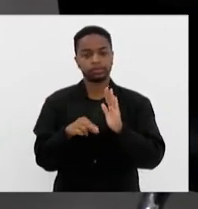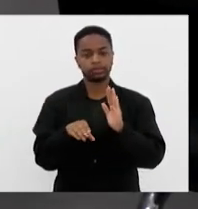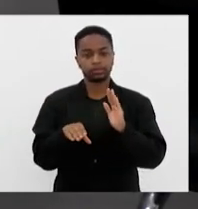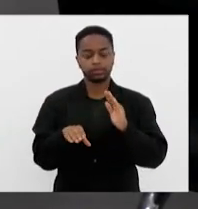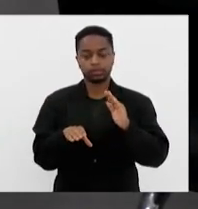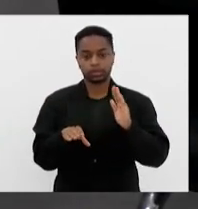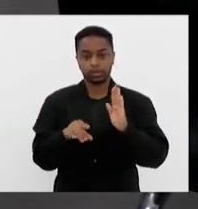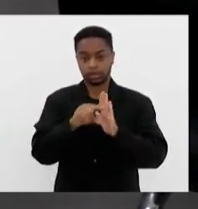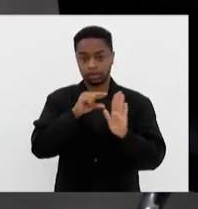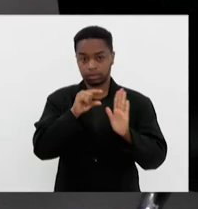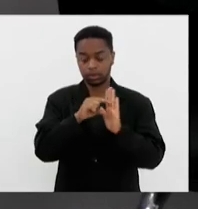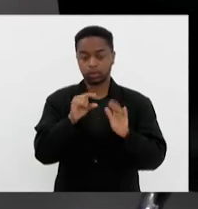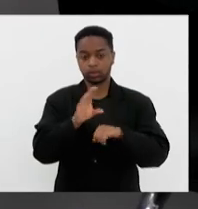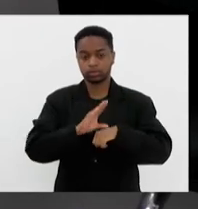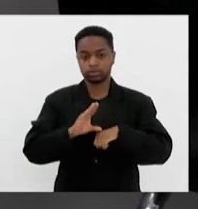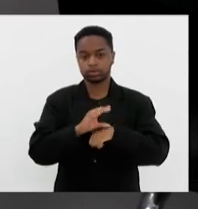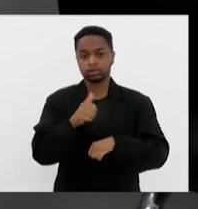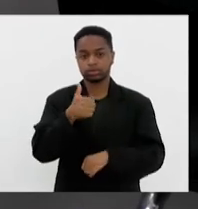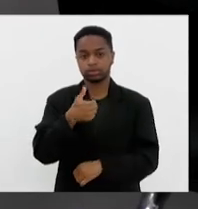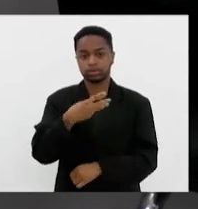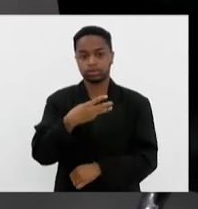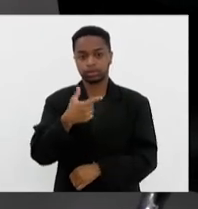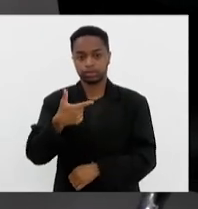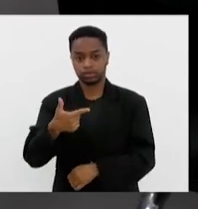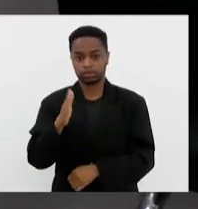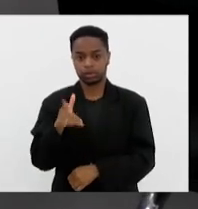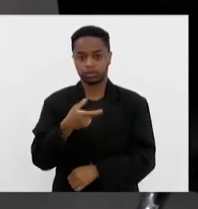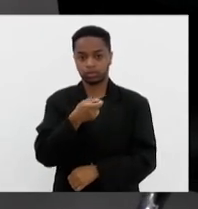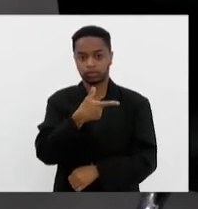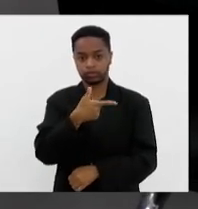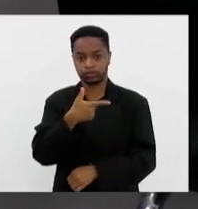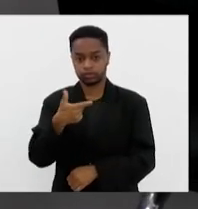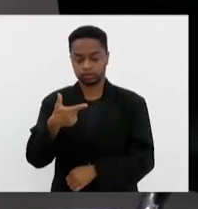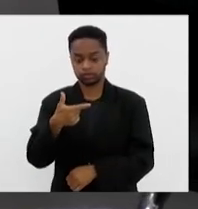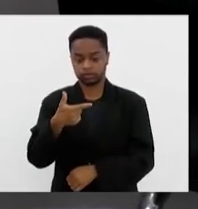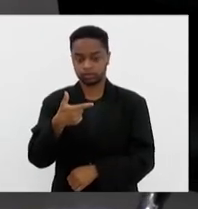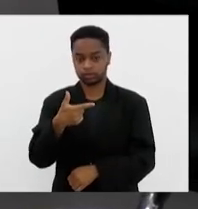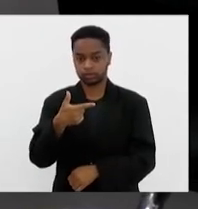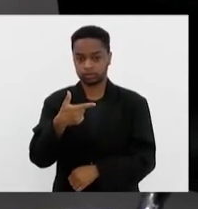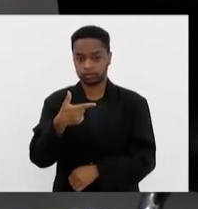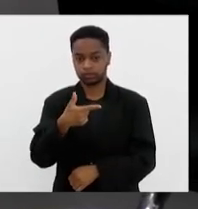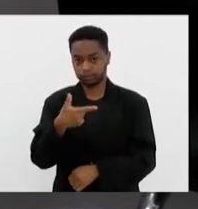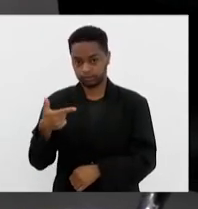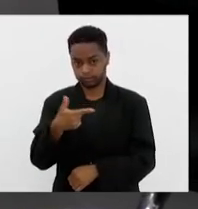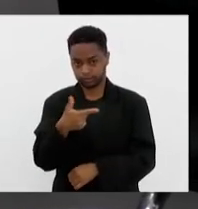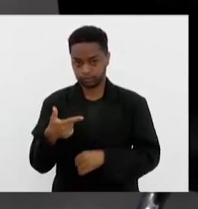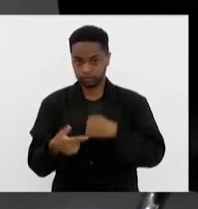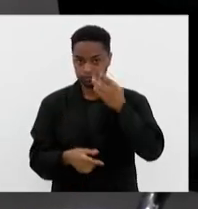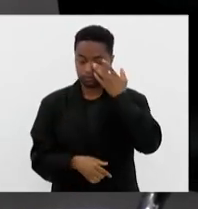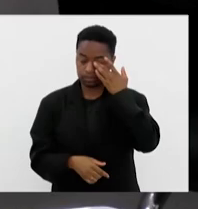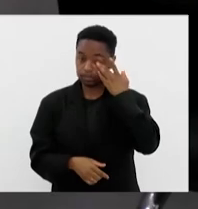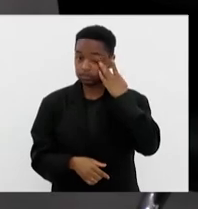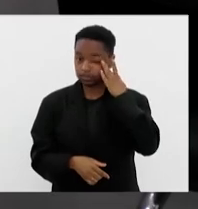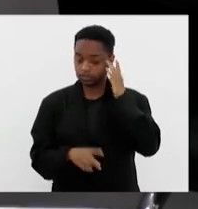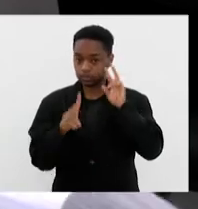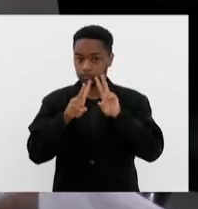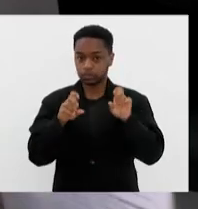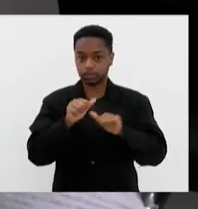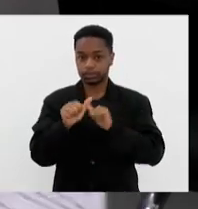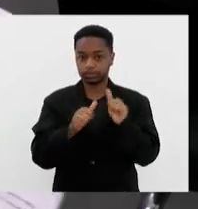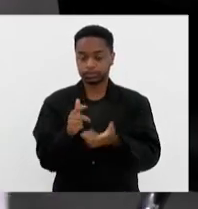constitucional 132 de 21 de dezembro de 2022, da reforma